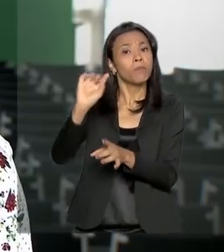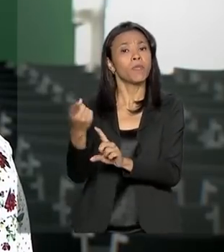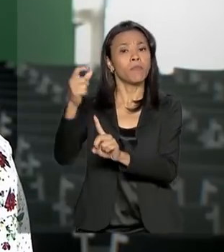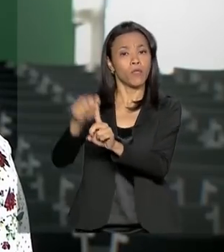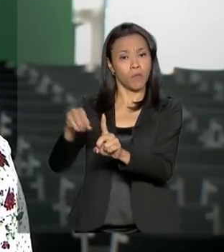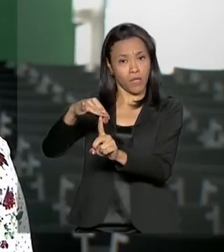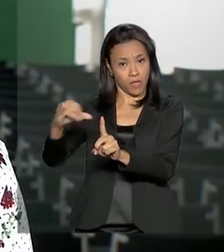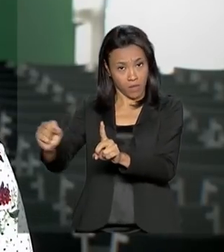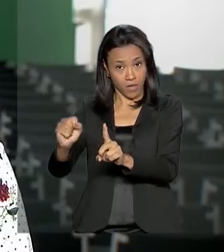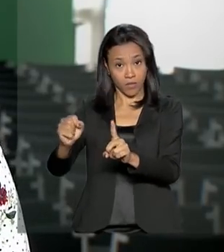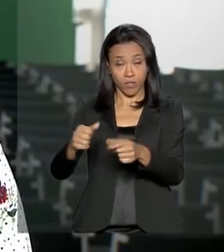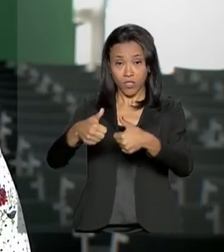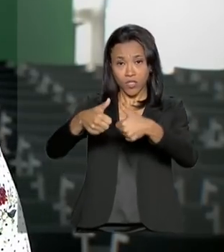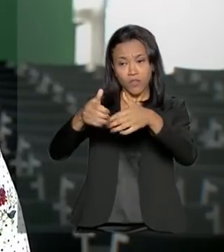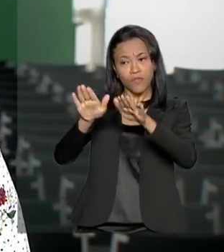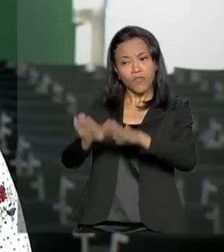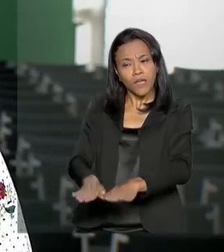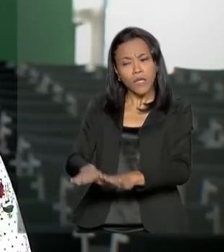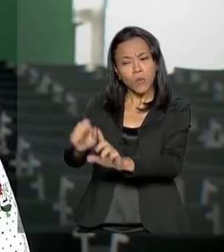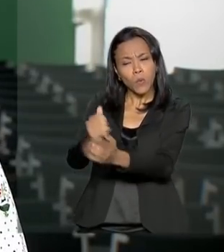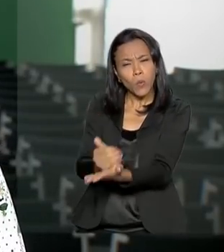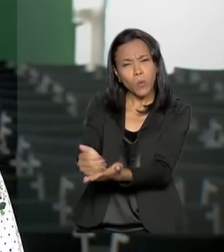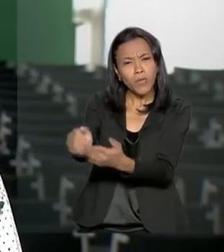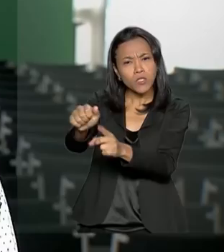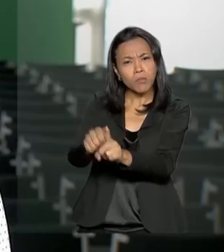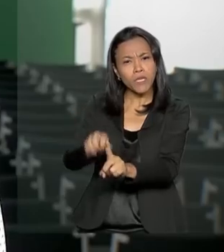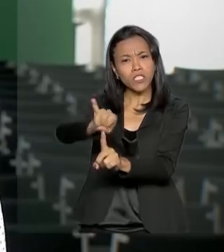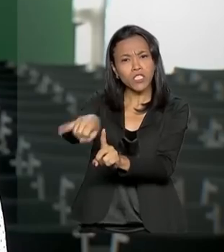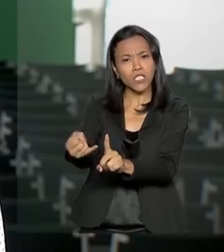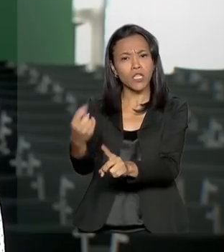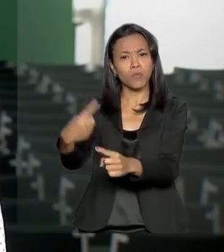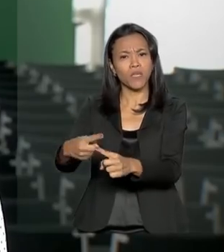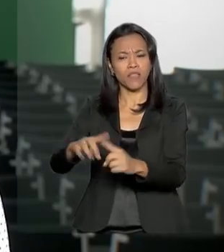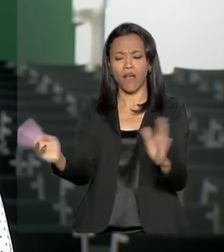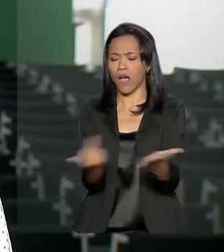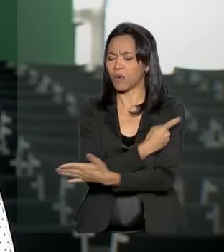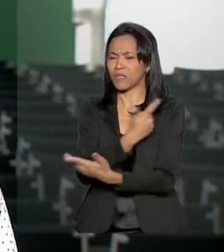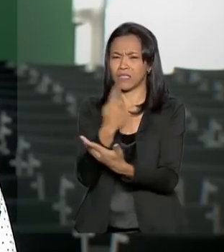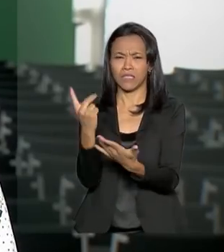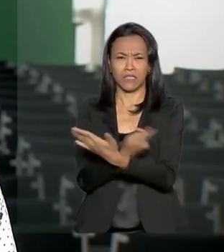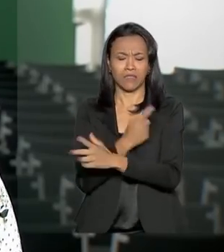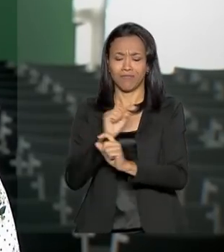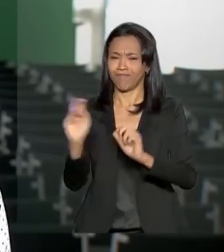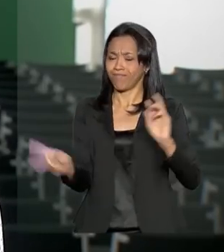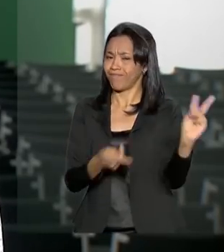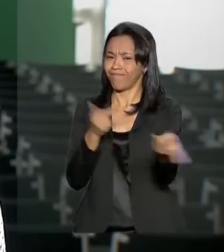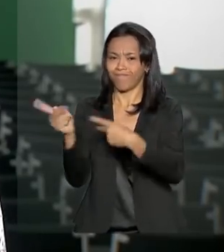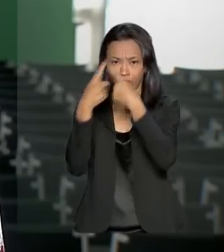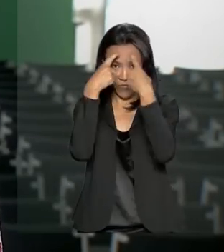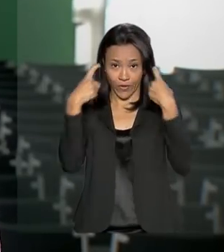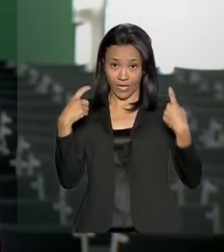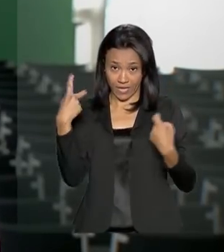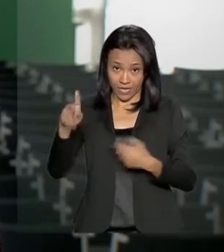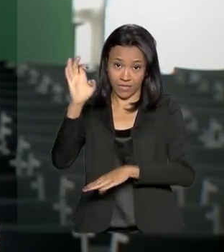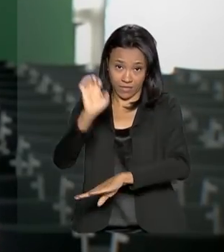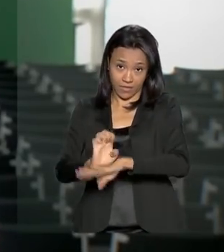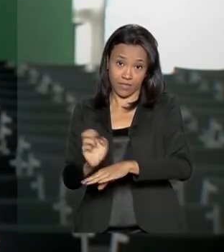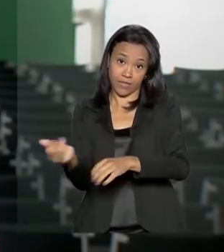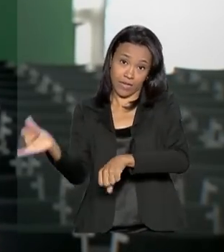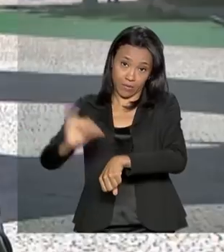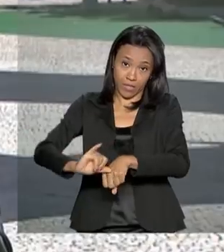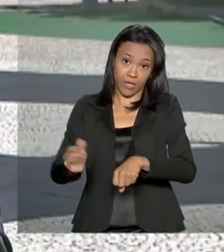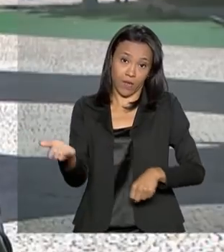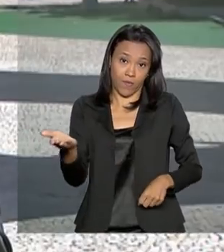desembarcaram no estado no início de de Janeiro por causa de uma onda de violência na região metropolitana da capital